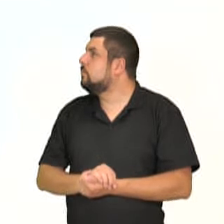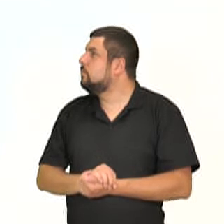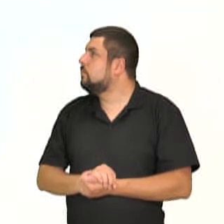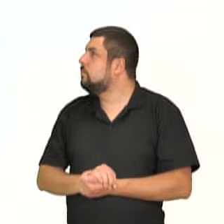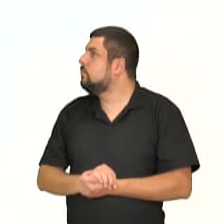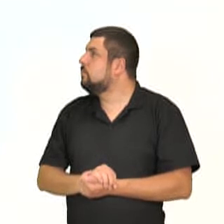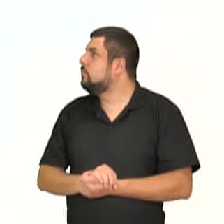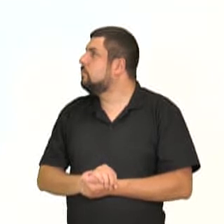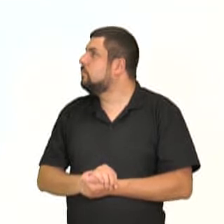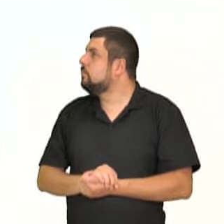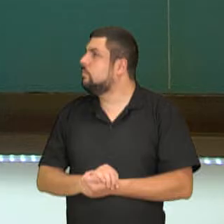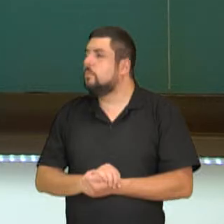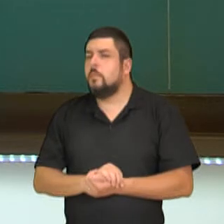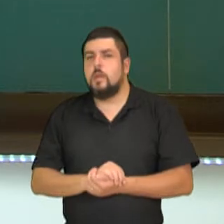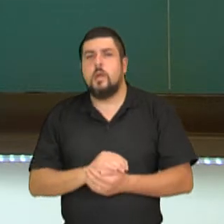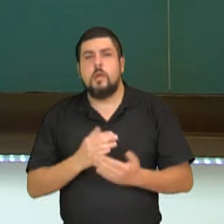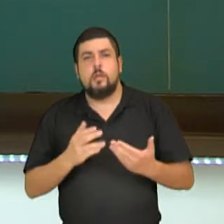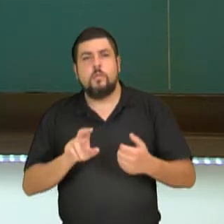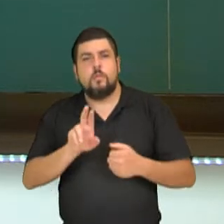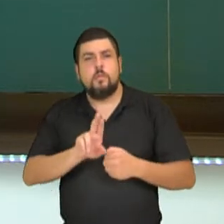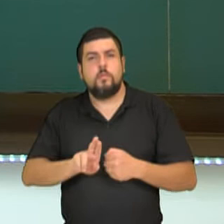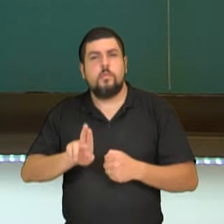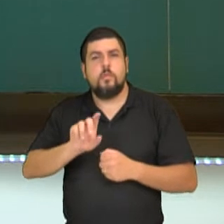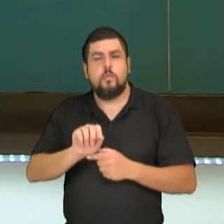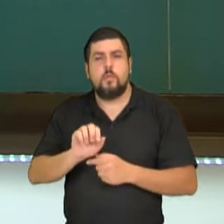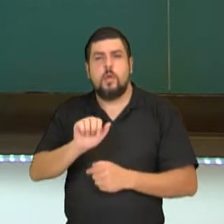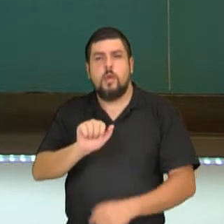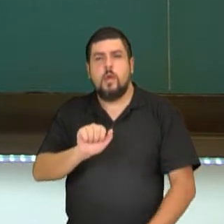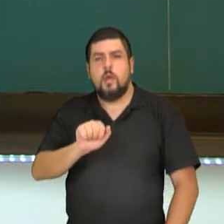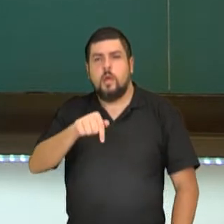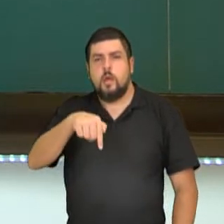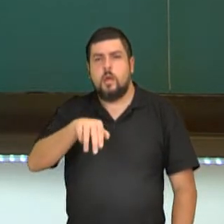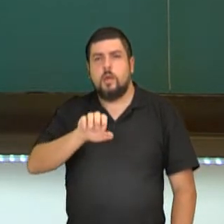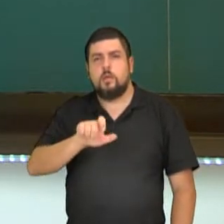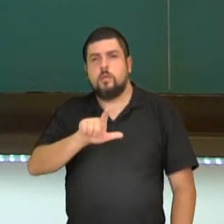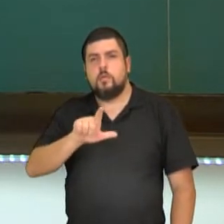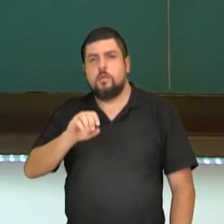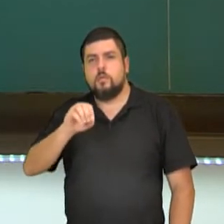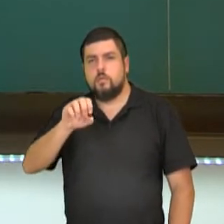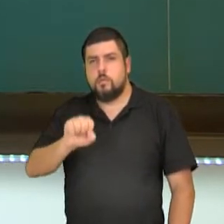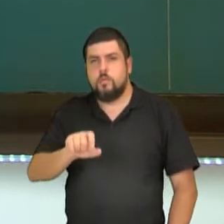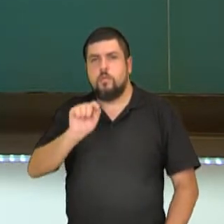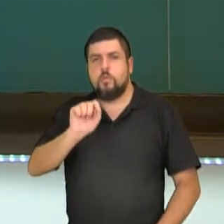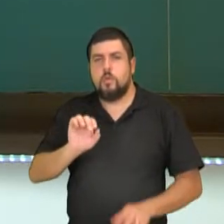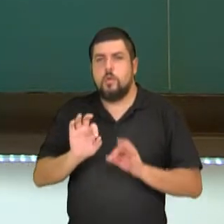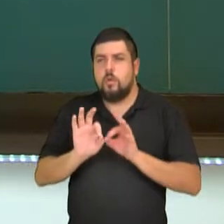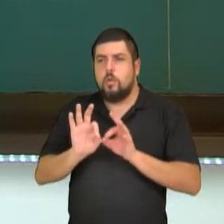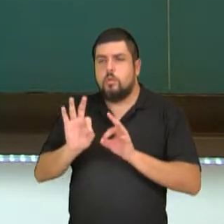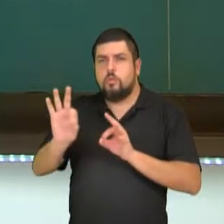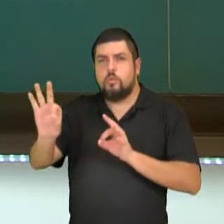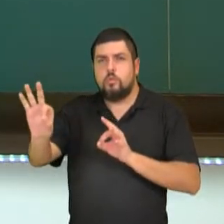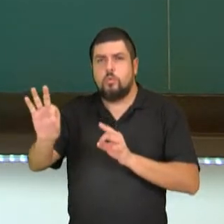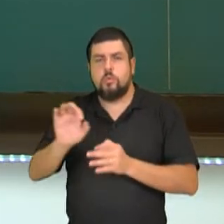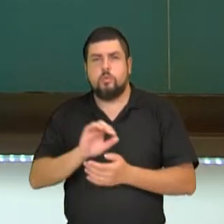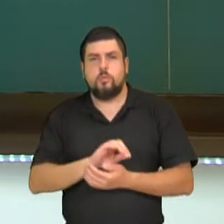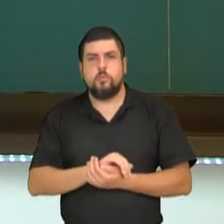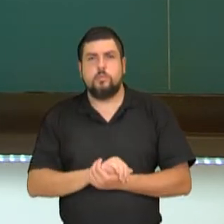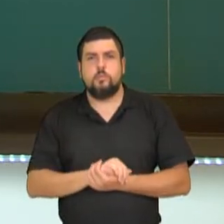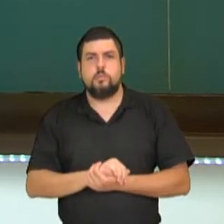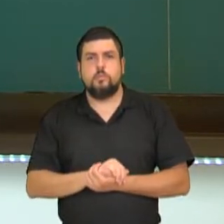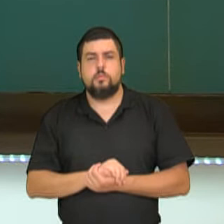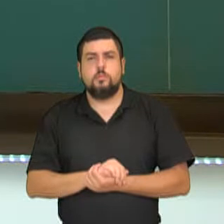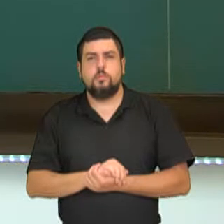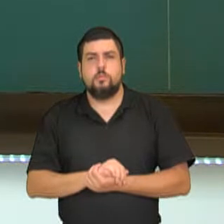de mim, que estou falando, quanto do meu interlocutor. Exemplo, hace anos não passo por aquele edifício.